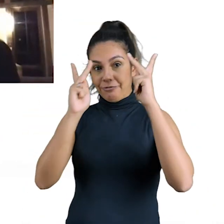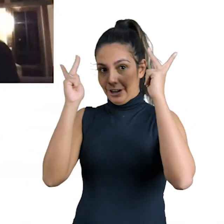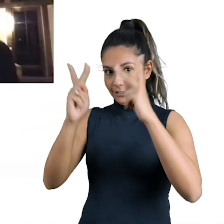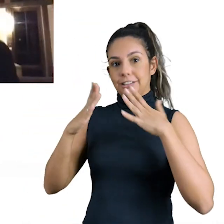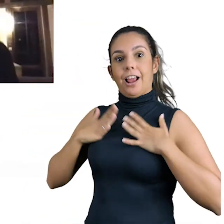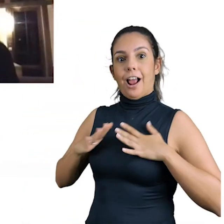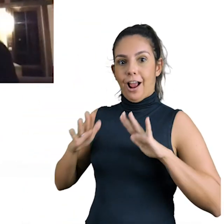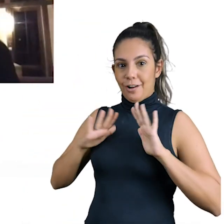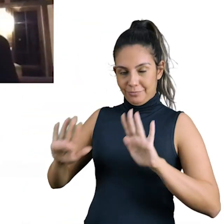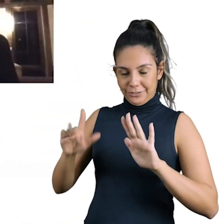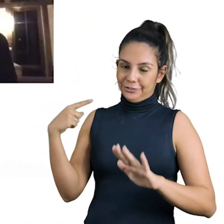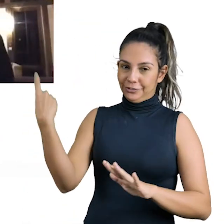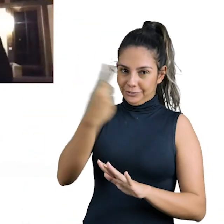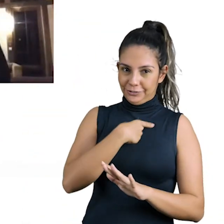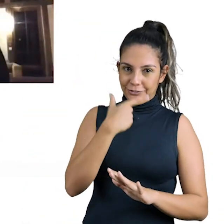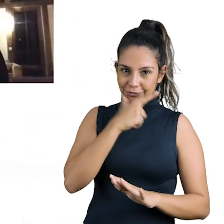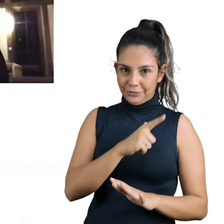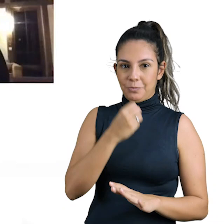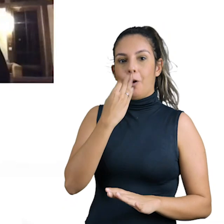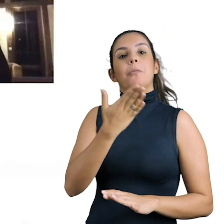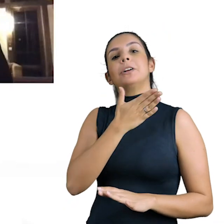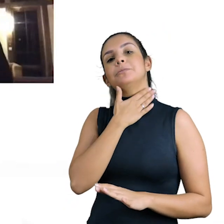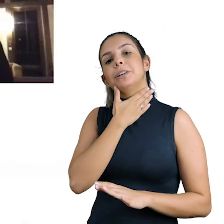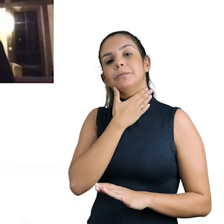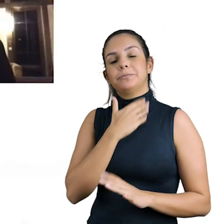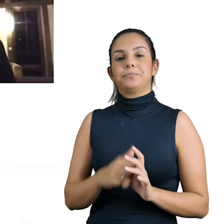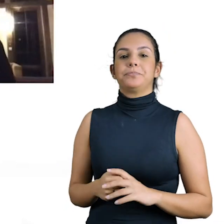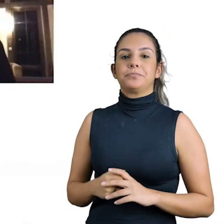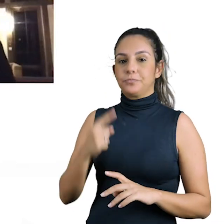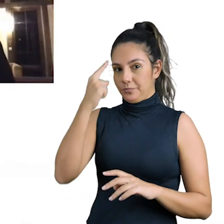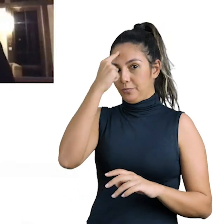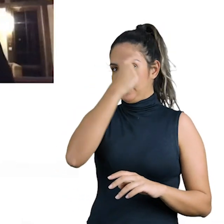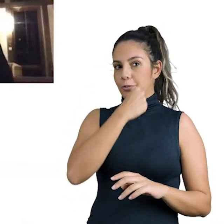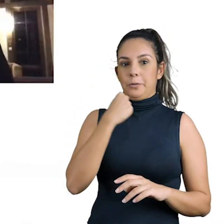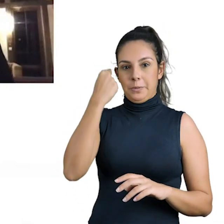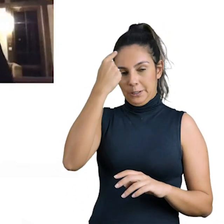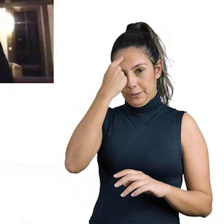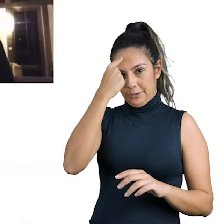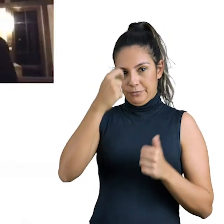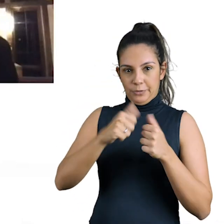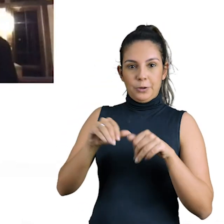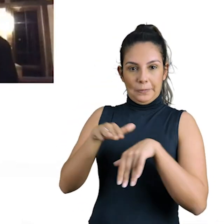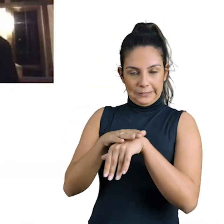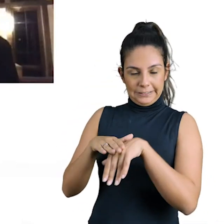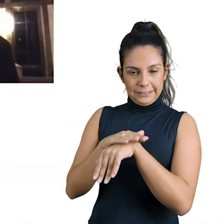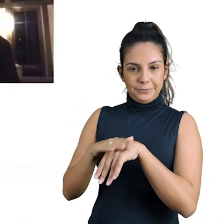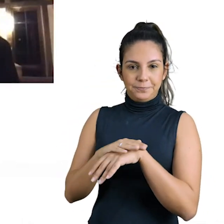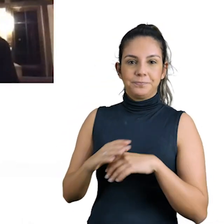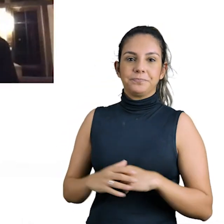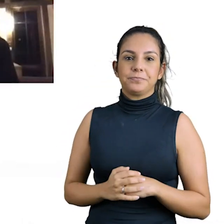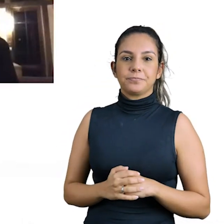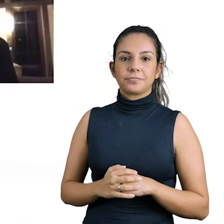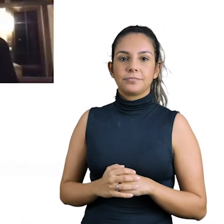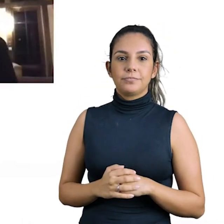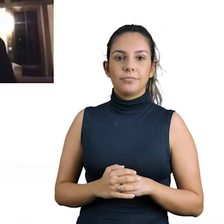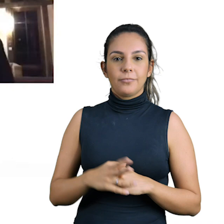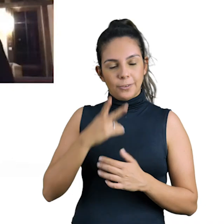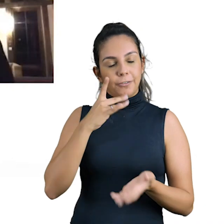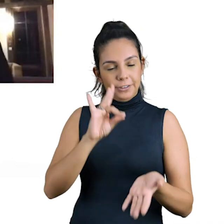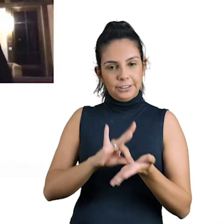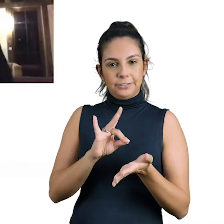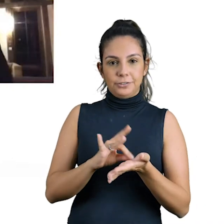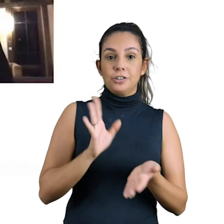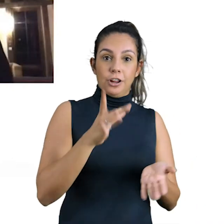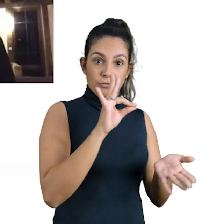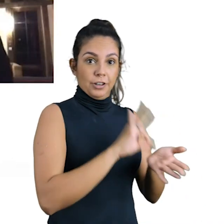sejam calmos aí, para a gente fazer um bom bate-papo aí nessa 1 hora que a gente vai ficar conversando, né, Lília? Isso Enfim.